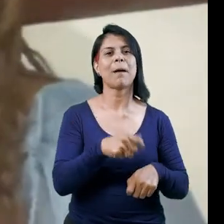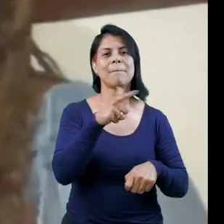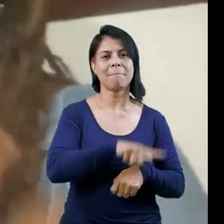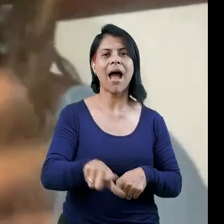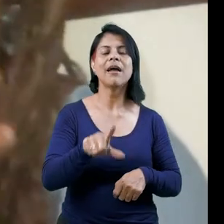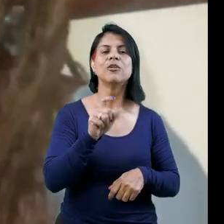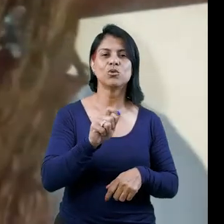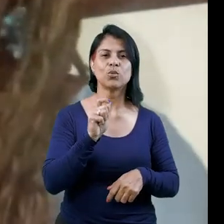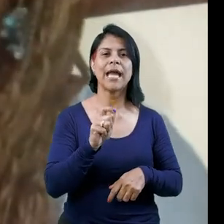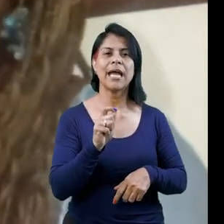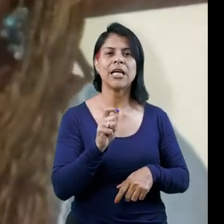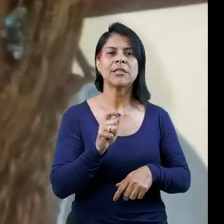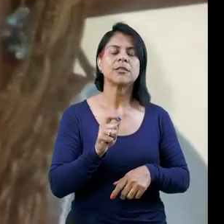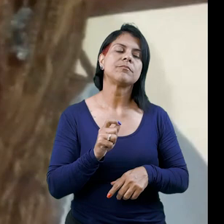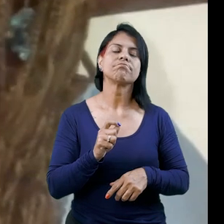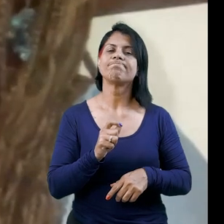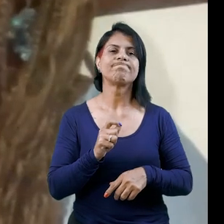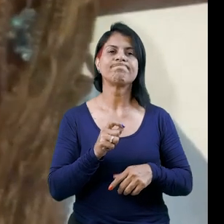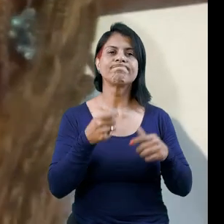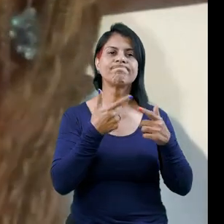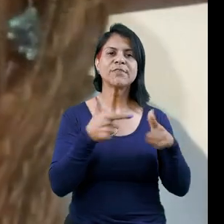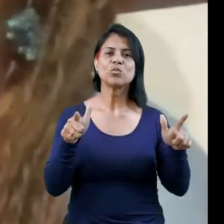a fonte